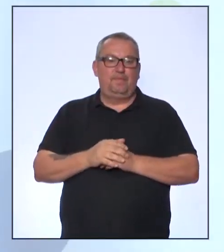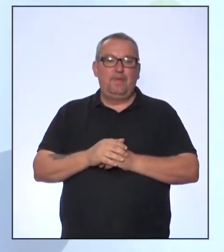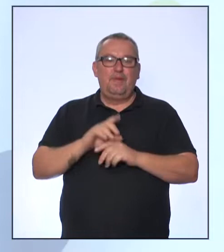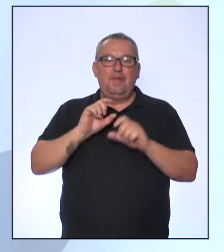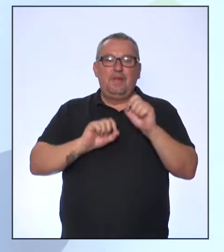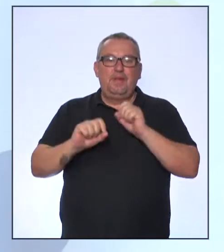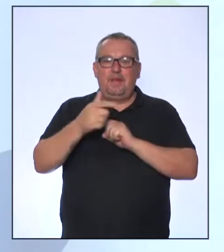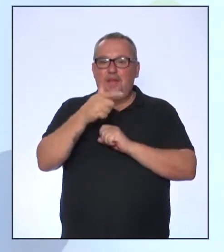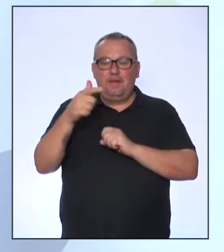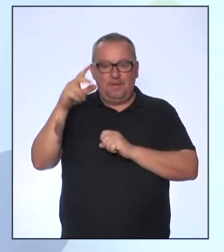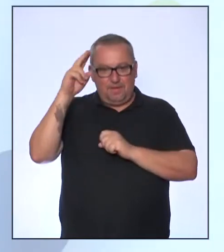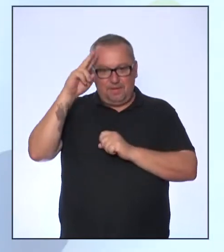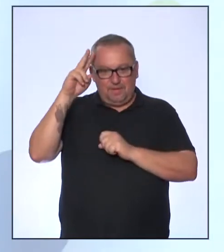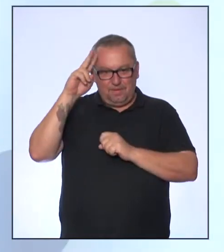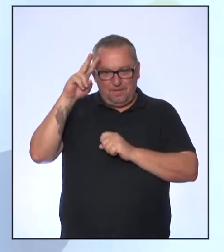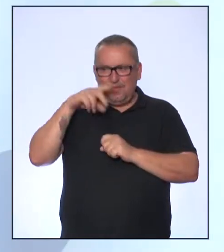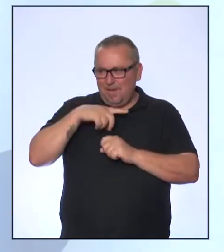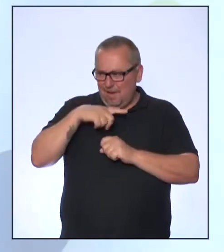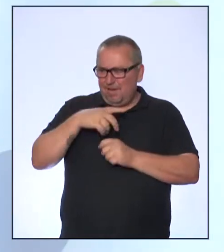não tem nenhuma história para contar?